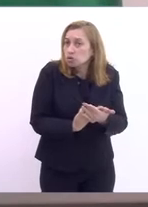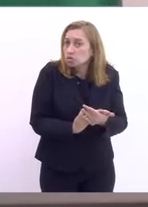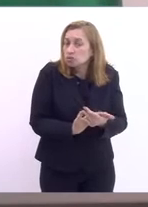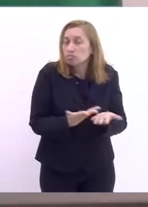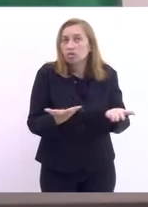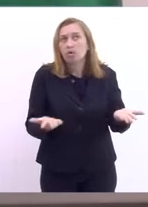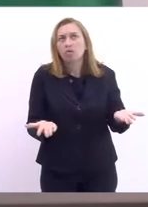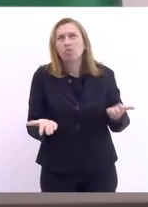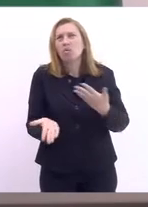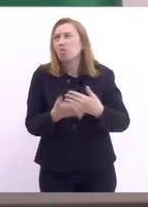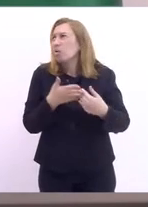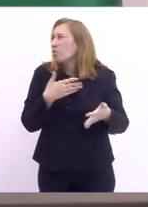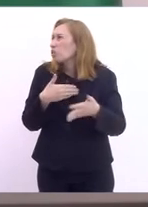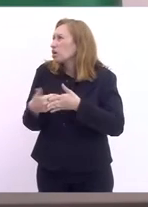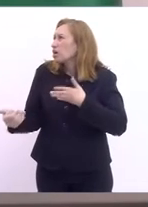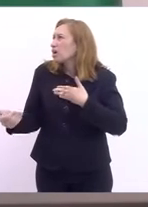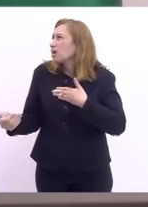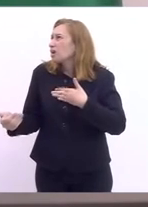qualquer